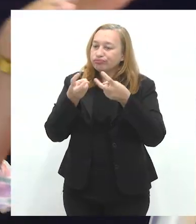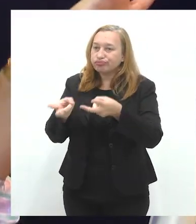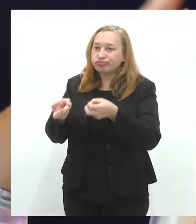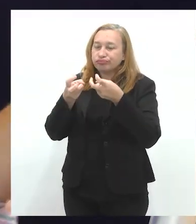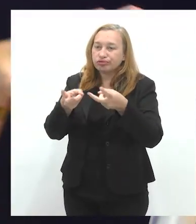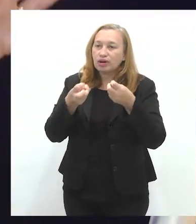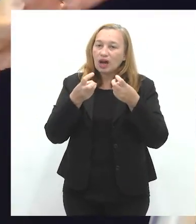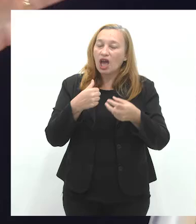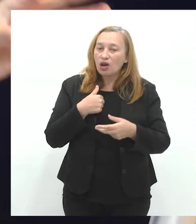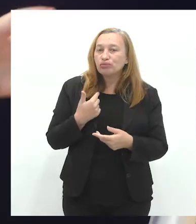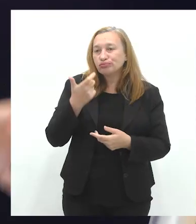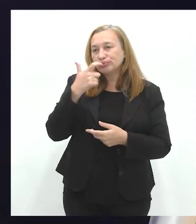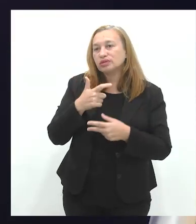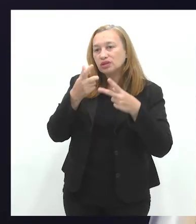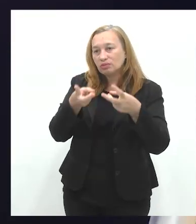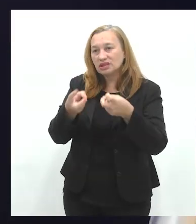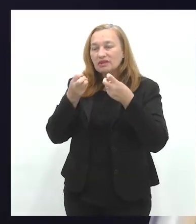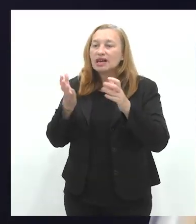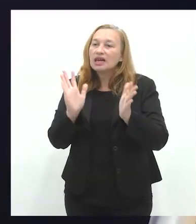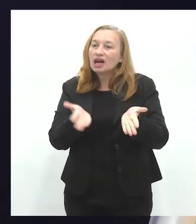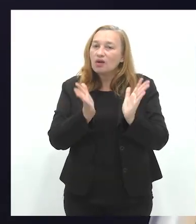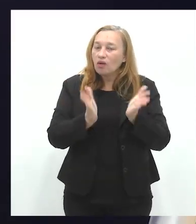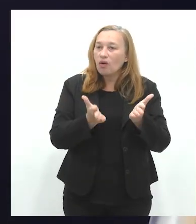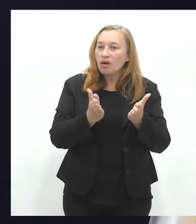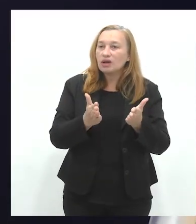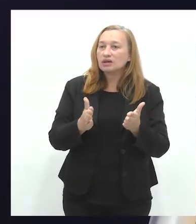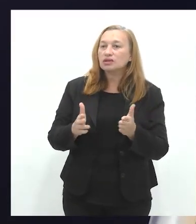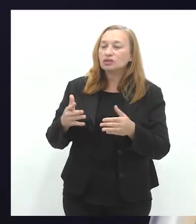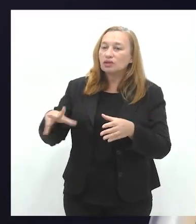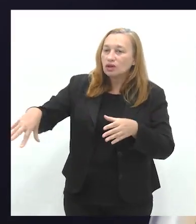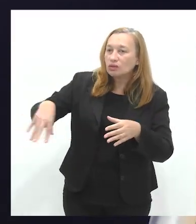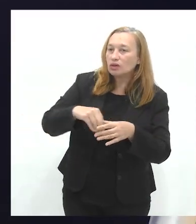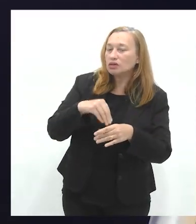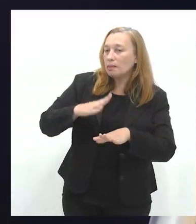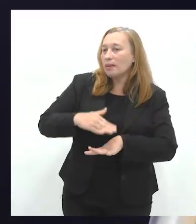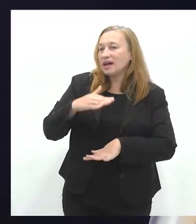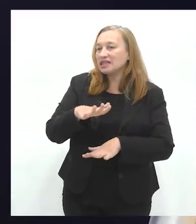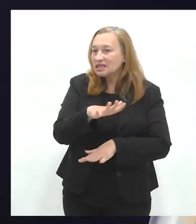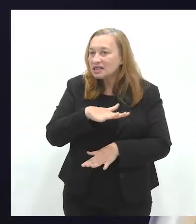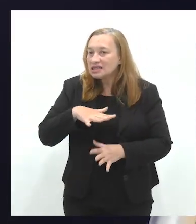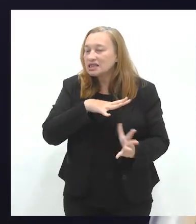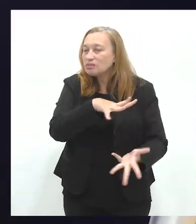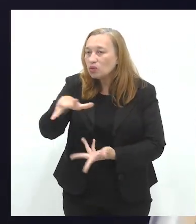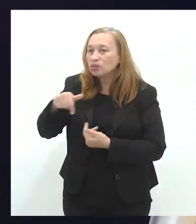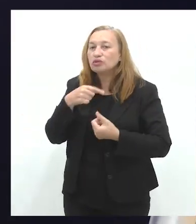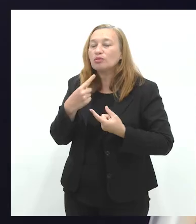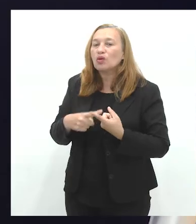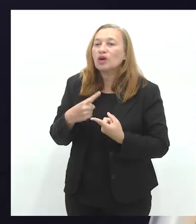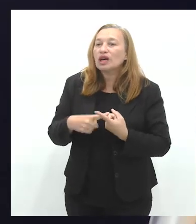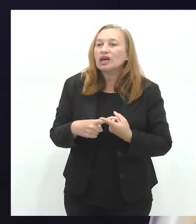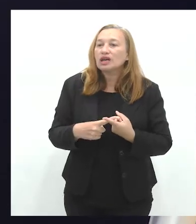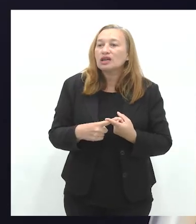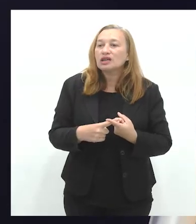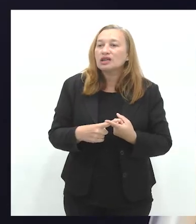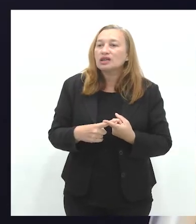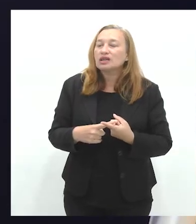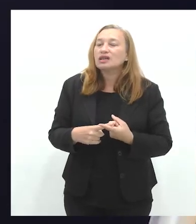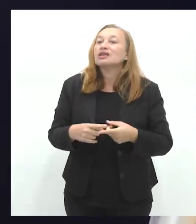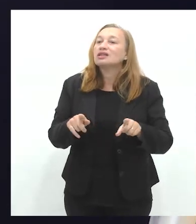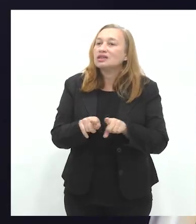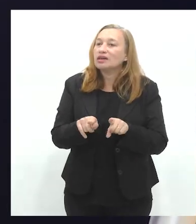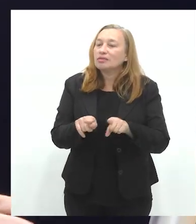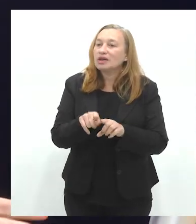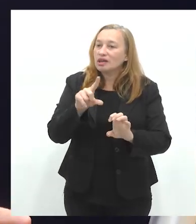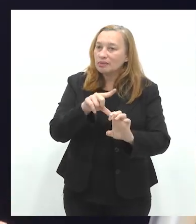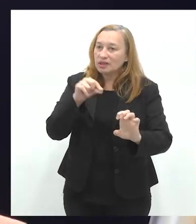fui observando, eu sou muito de observar. E agora eu estou embarcando mais nesse mundo, porque estou